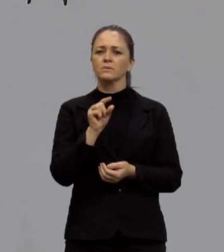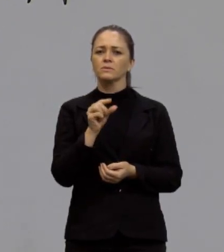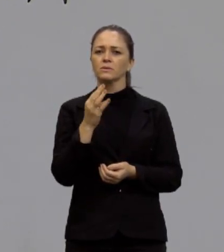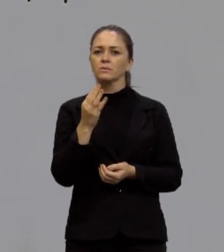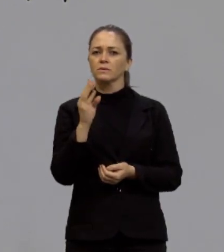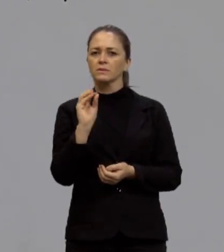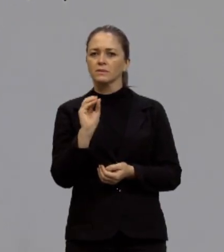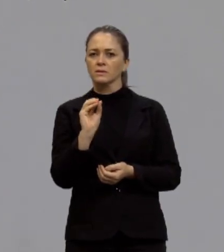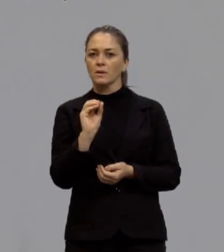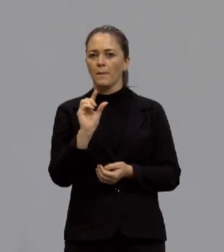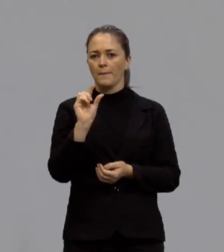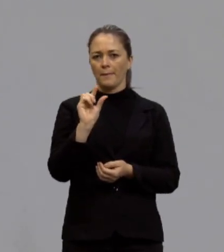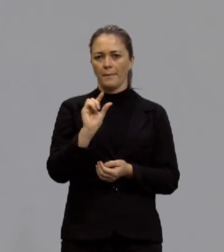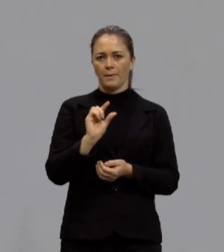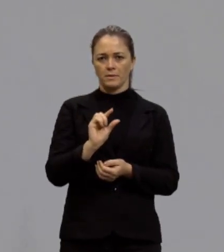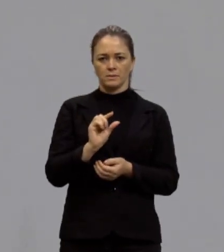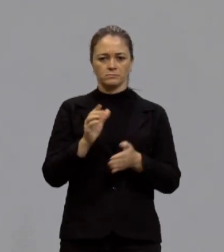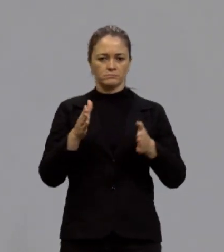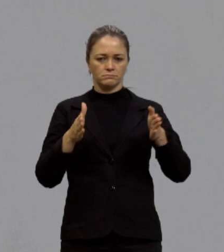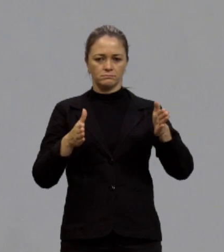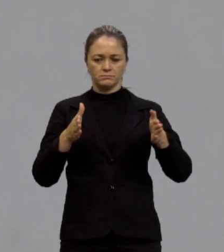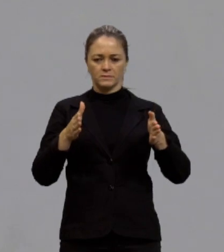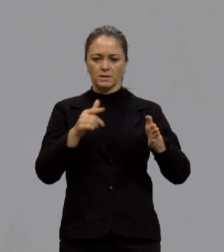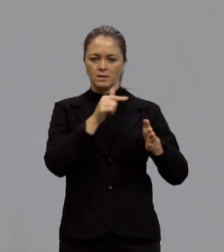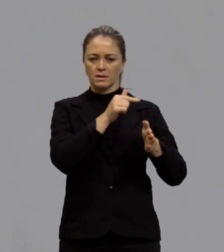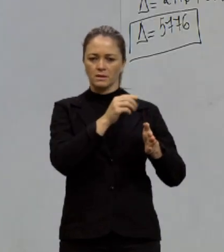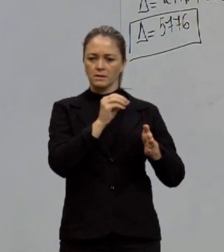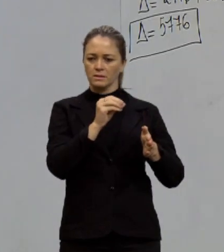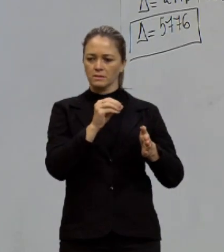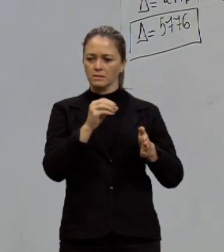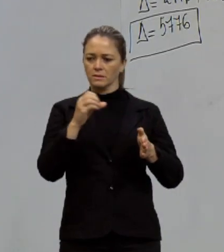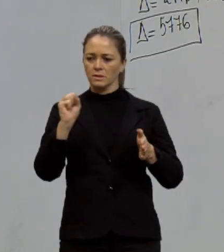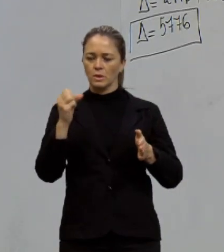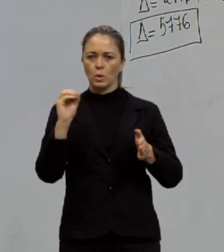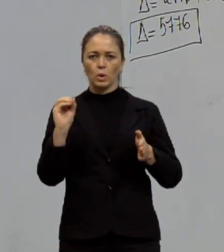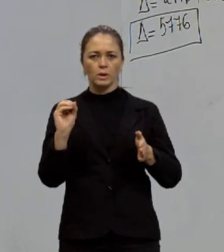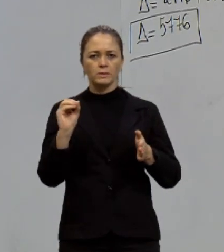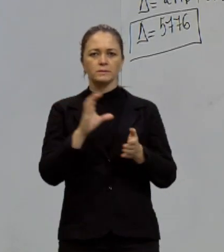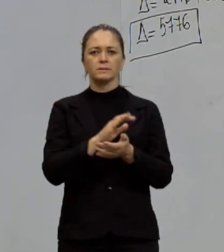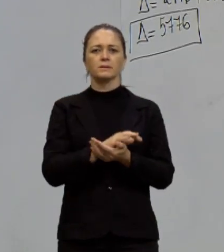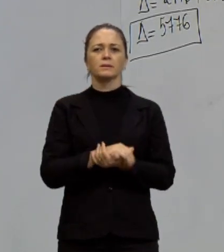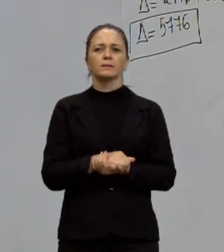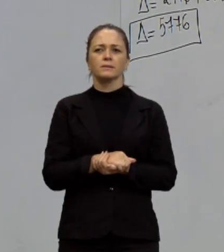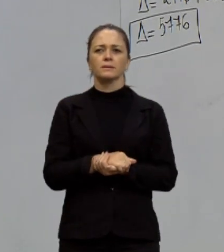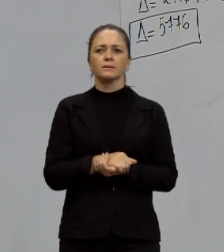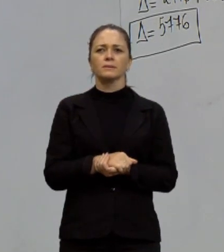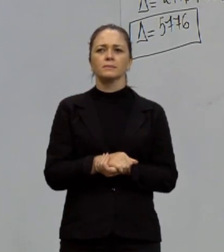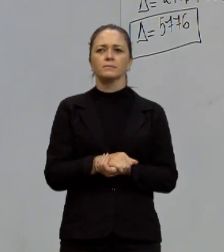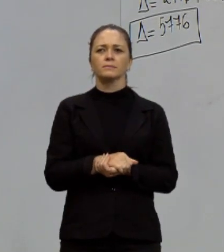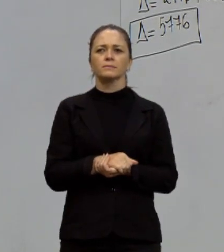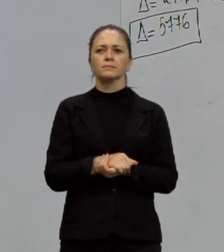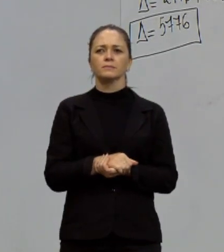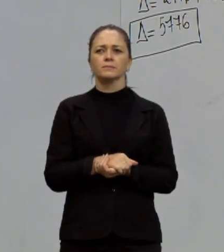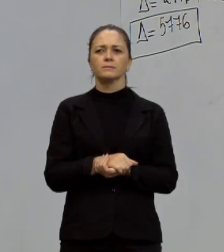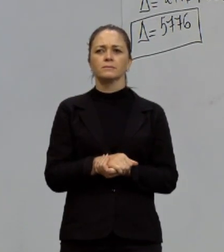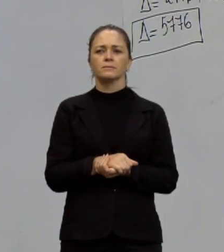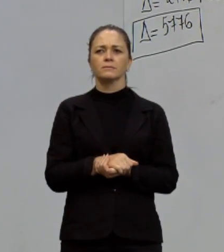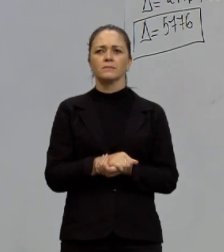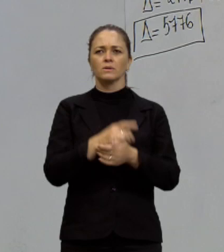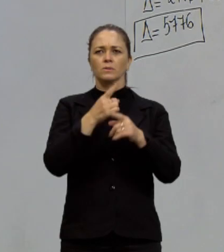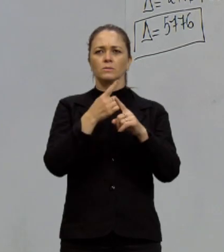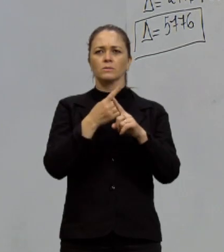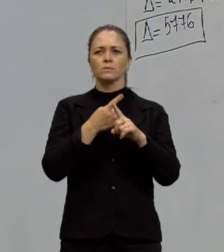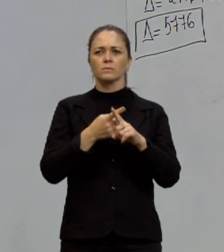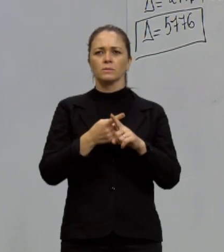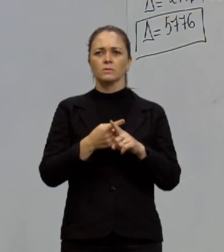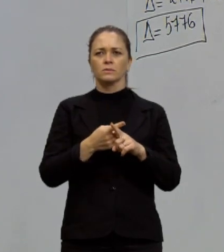6.400. Certo? Então, ele está entre os 70 e o 80. Agora, a multiplicação